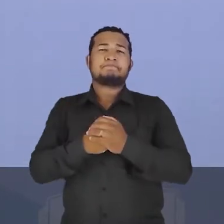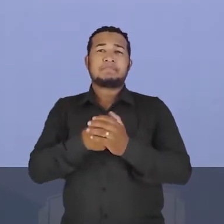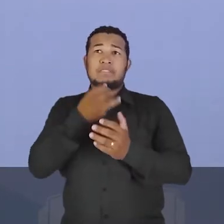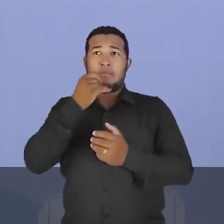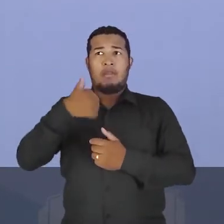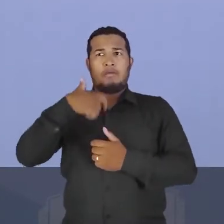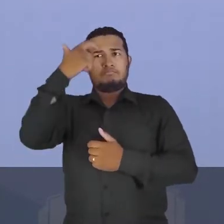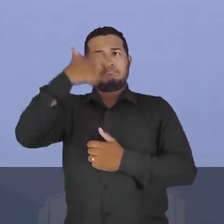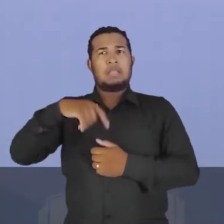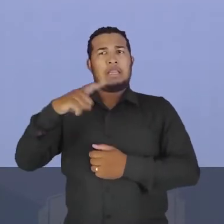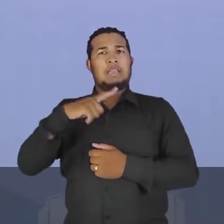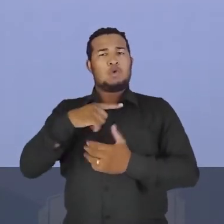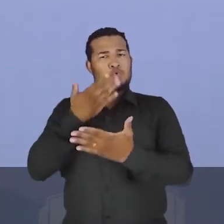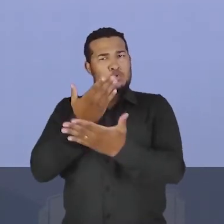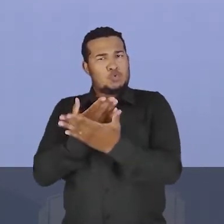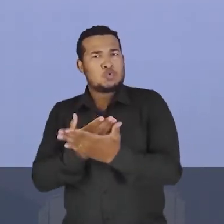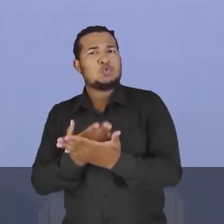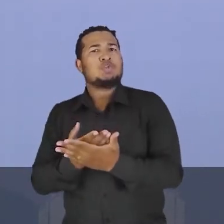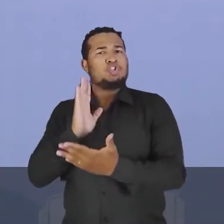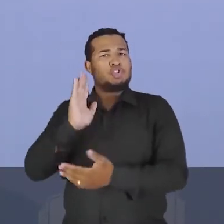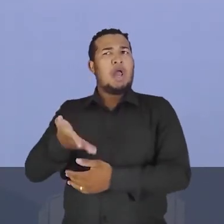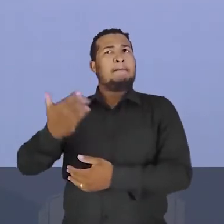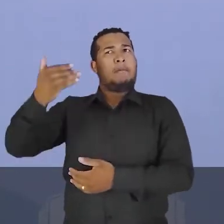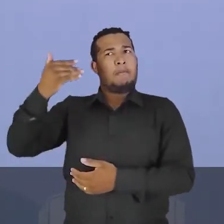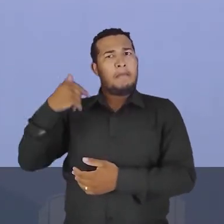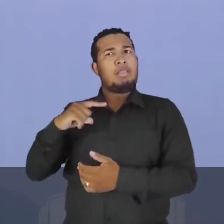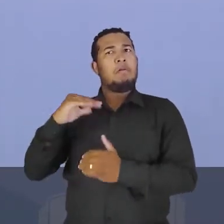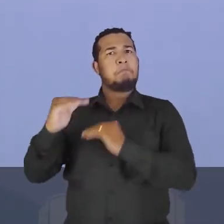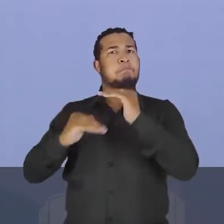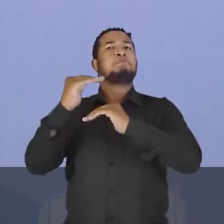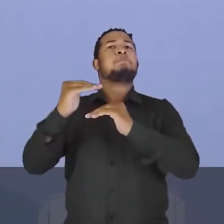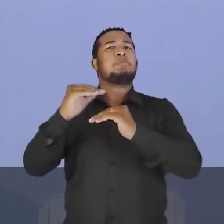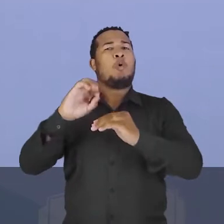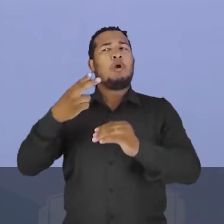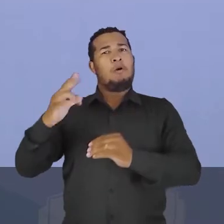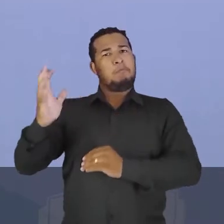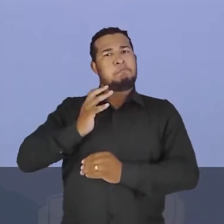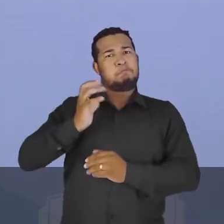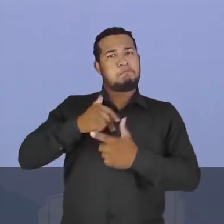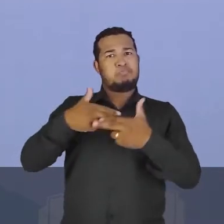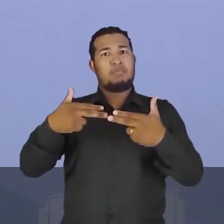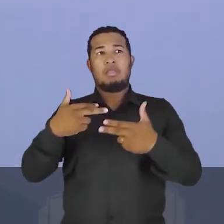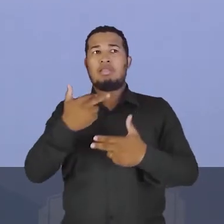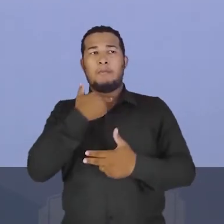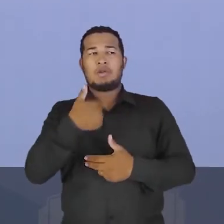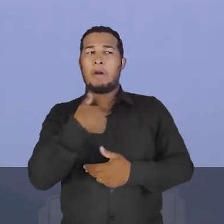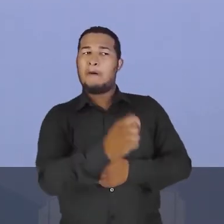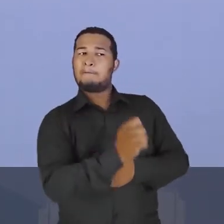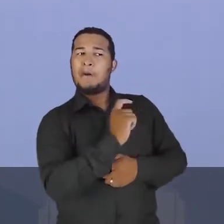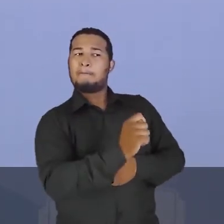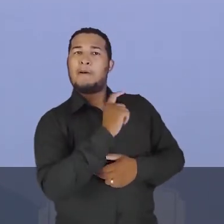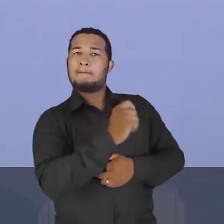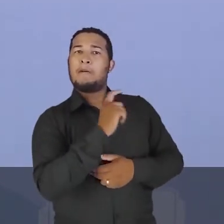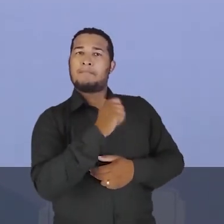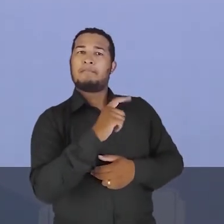mais estudo, por eu ter alguma condição social diferente, eu não posso ter mais privilégios e a minha